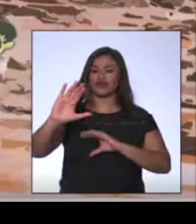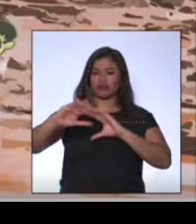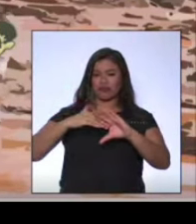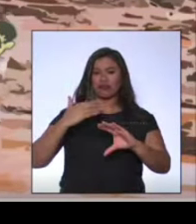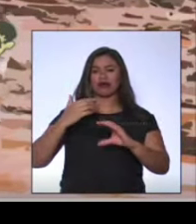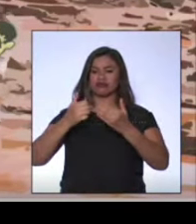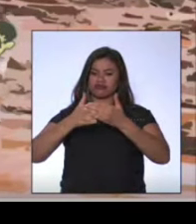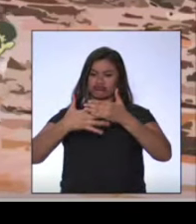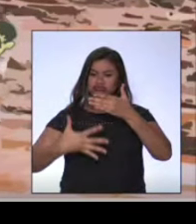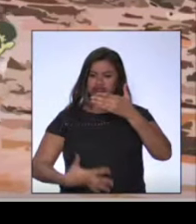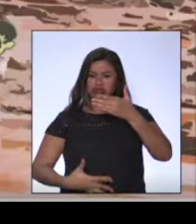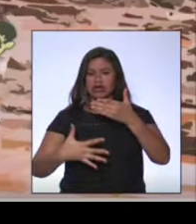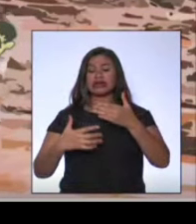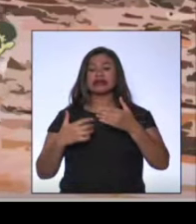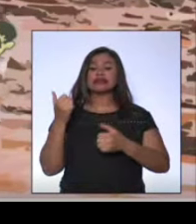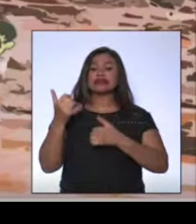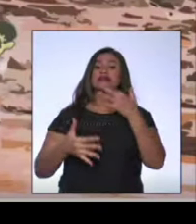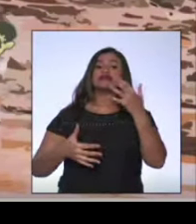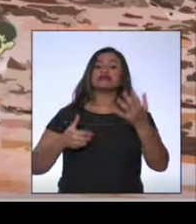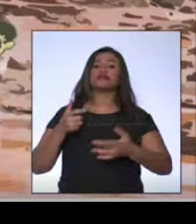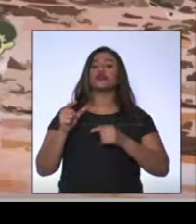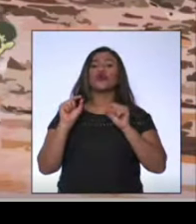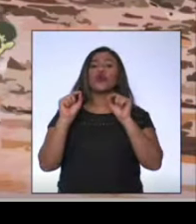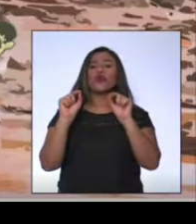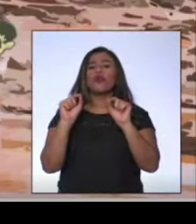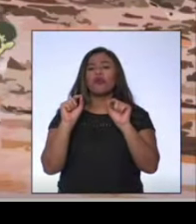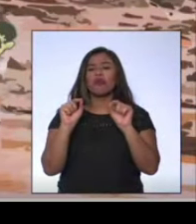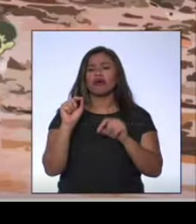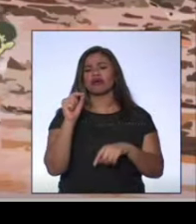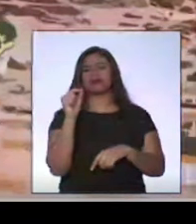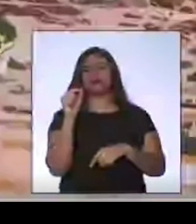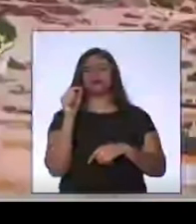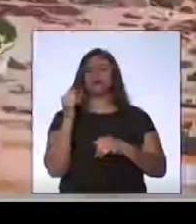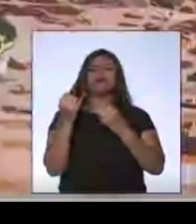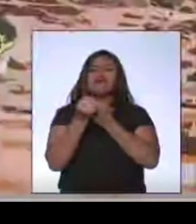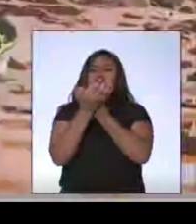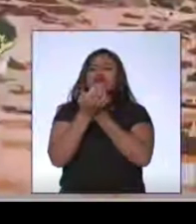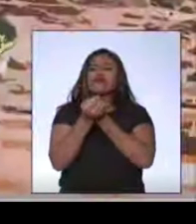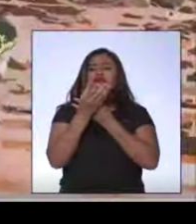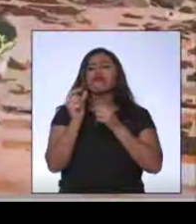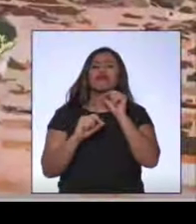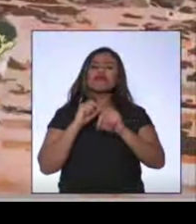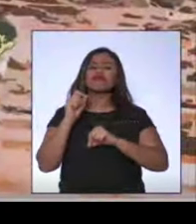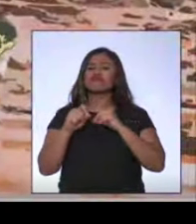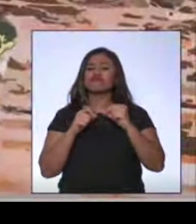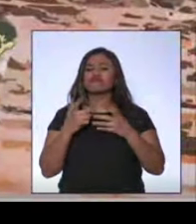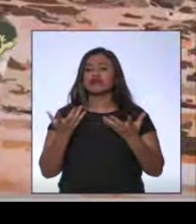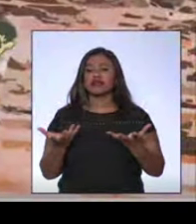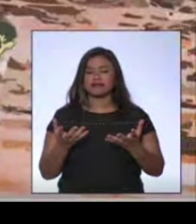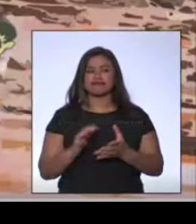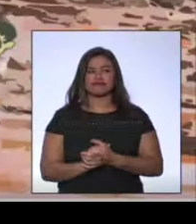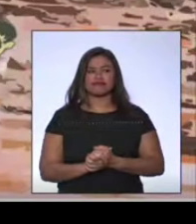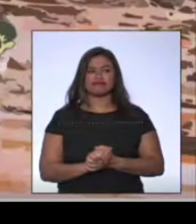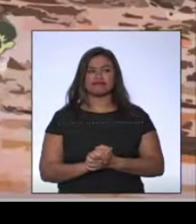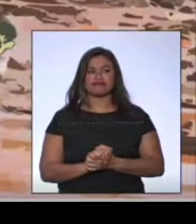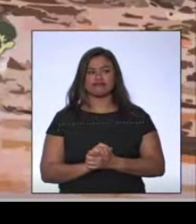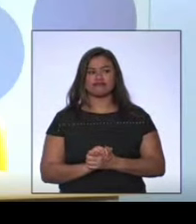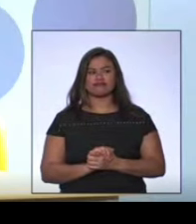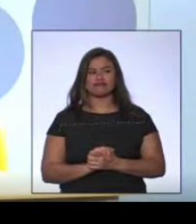nos digam o que essa imagem nos traz de informação. Vocês conseguem? Vamos lá, professora